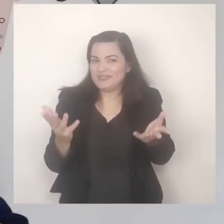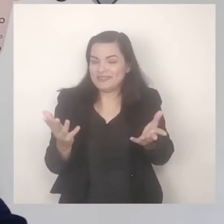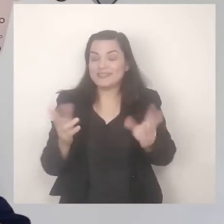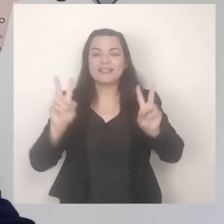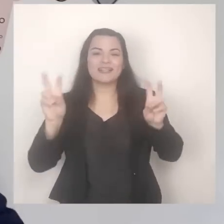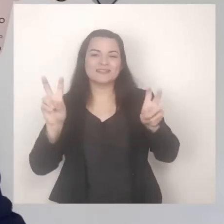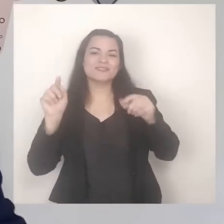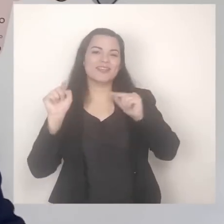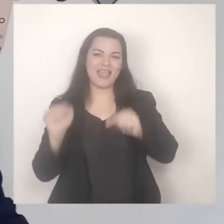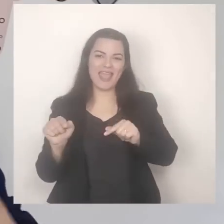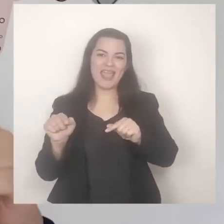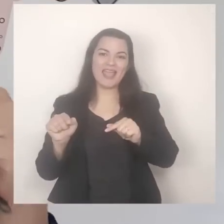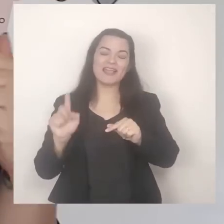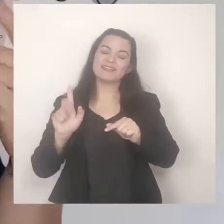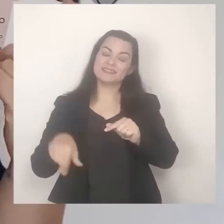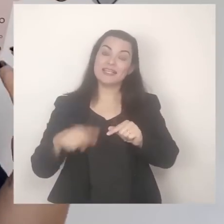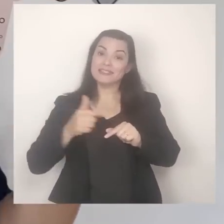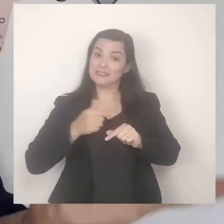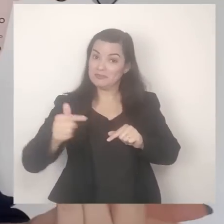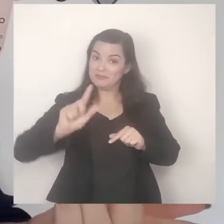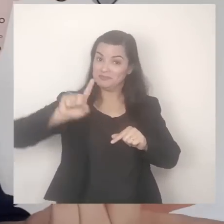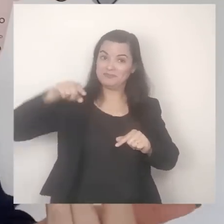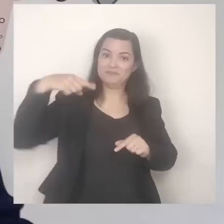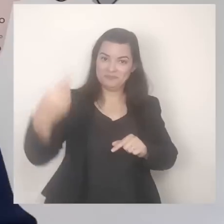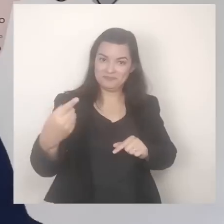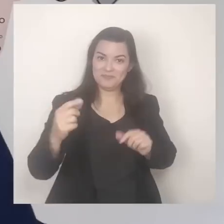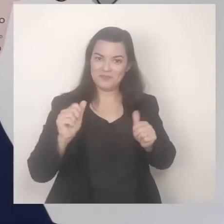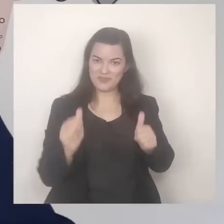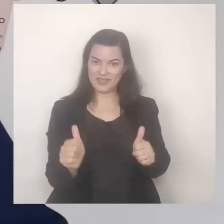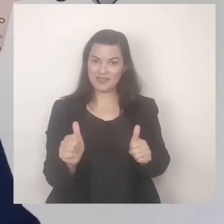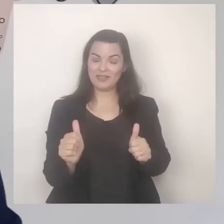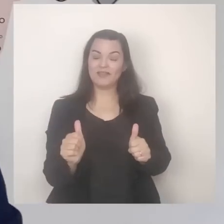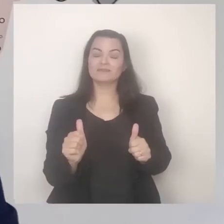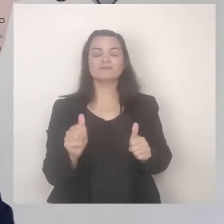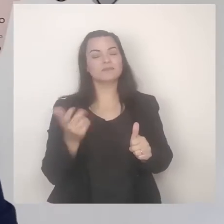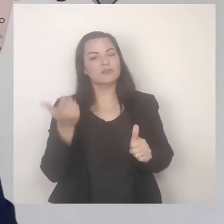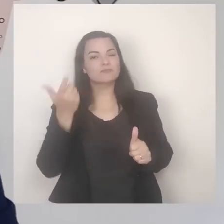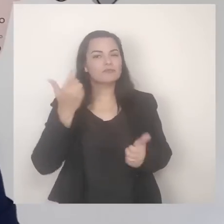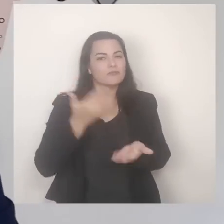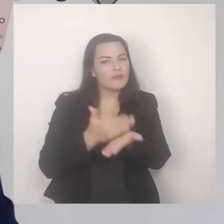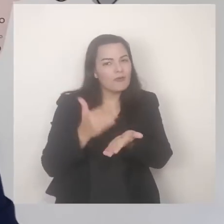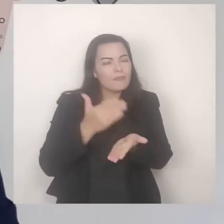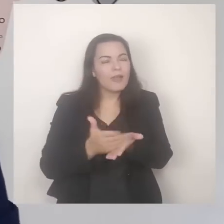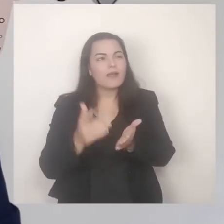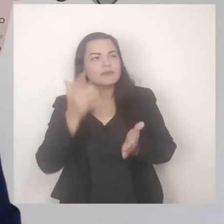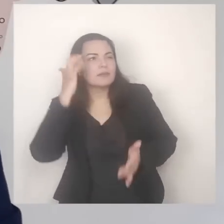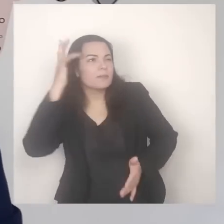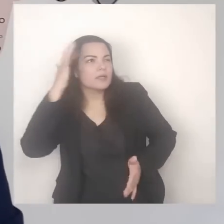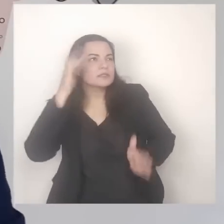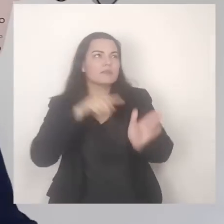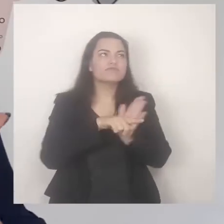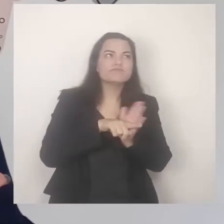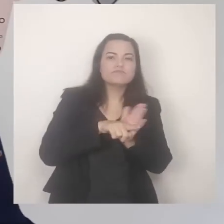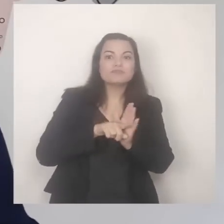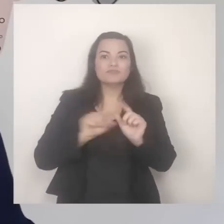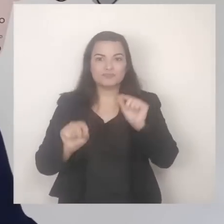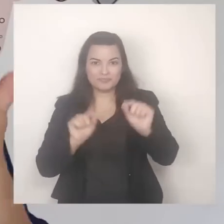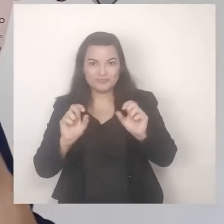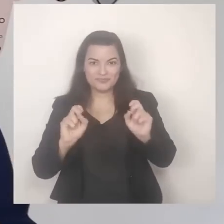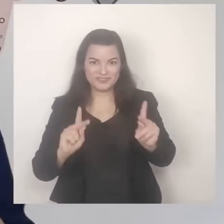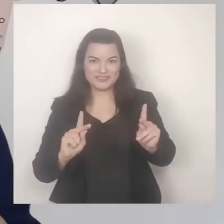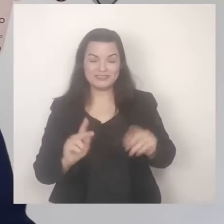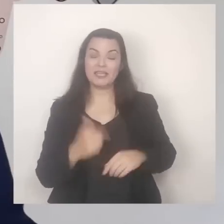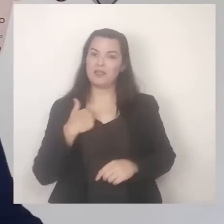Esse assunto é o assunto da semana que vem. Então já vamos começar o nosso levantamento de hipóteses, tá